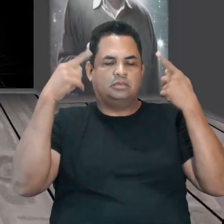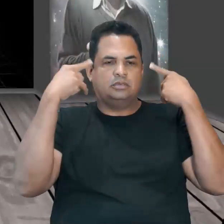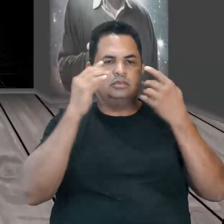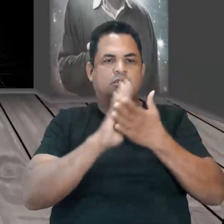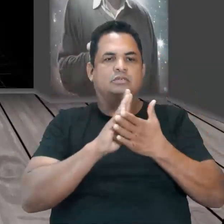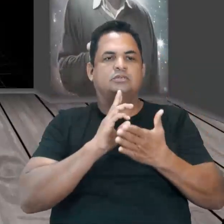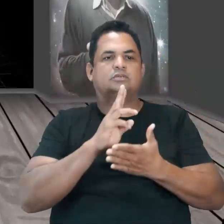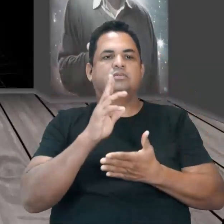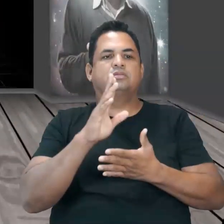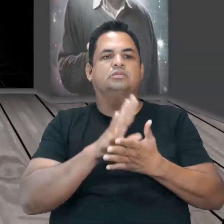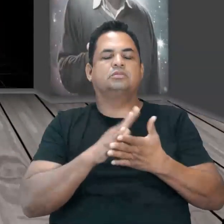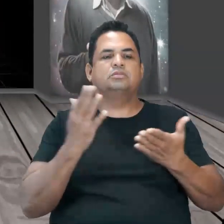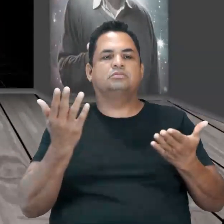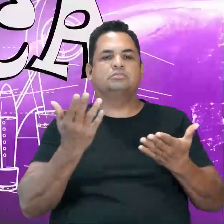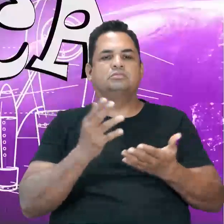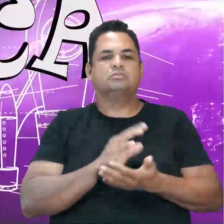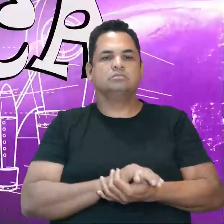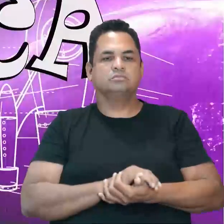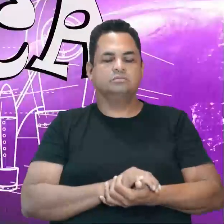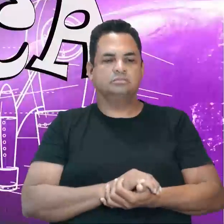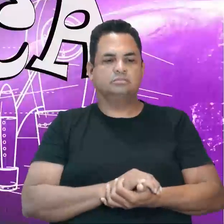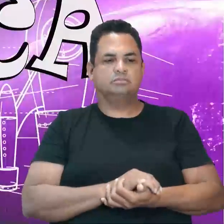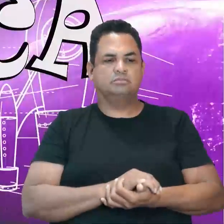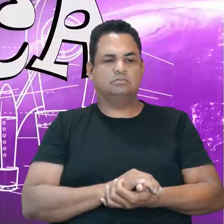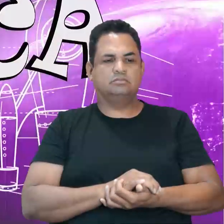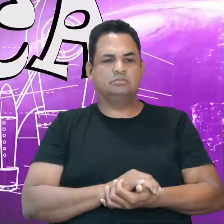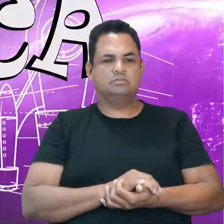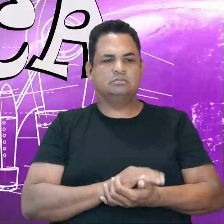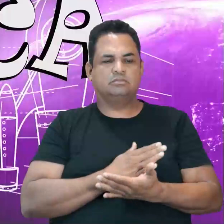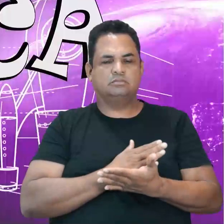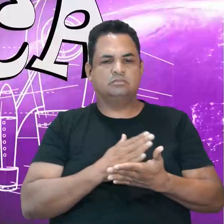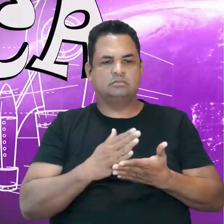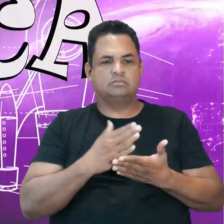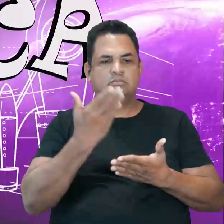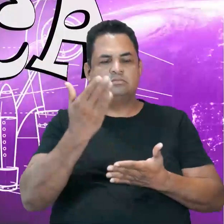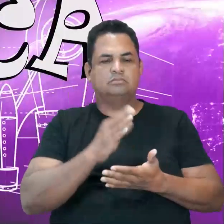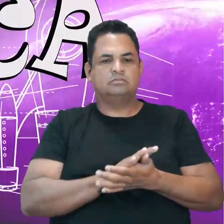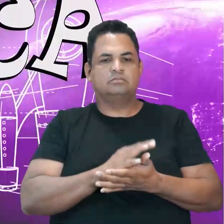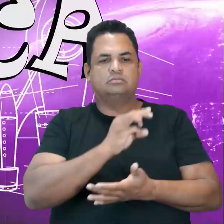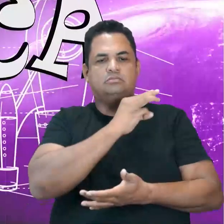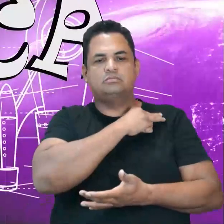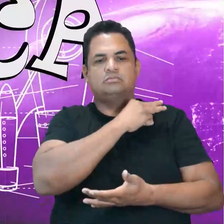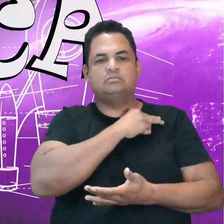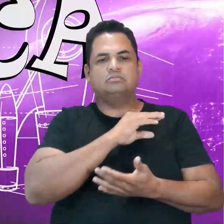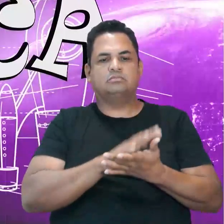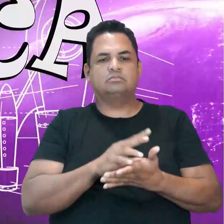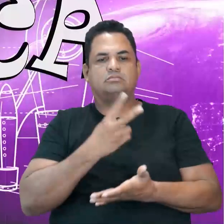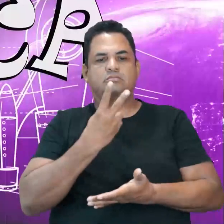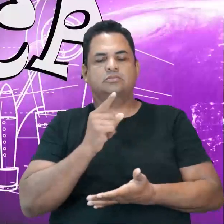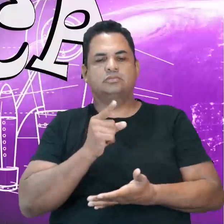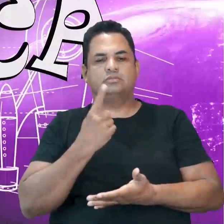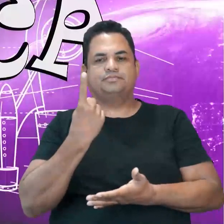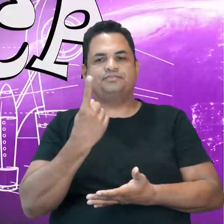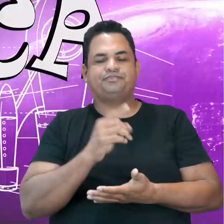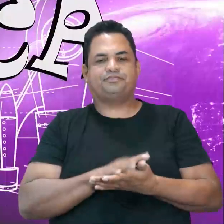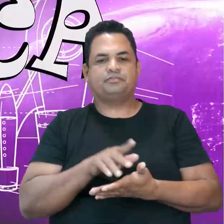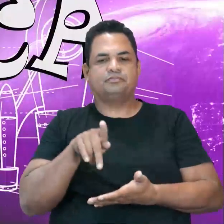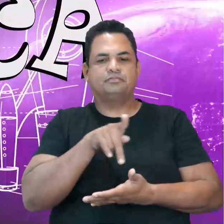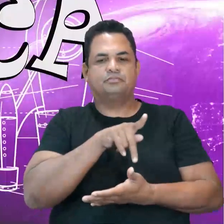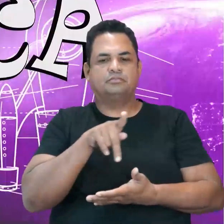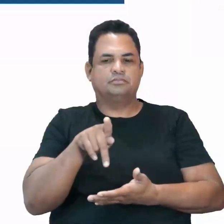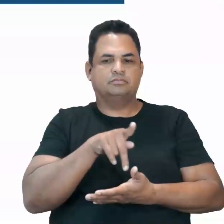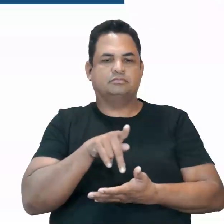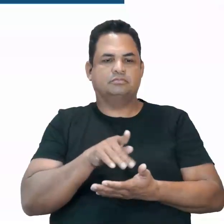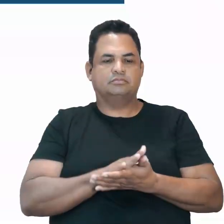corpo eletrizado. Então vamos lá, dando início, né? Terceiro ano, aula 2.1, professores Décio, Deise,